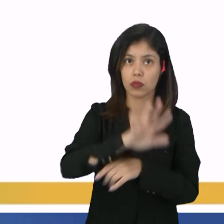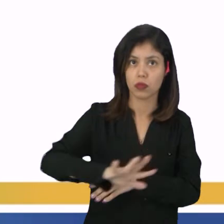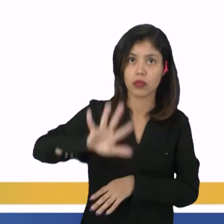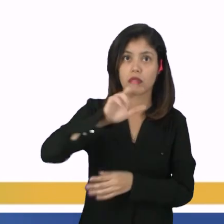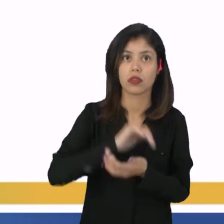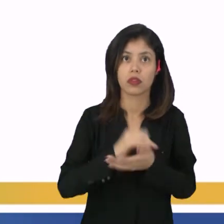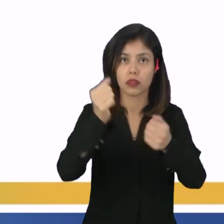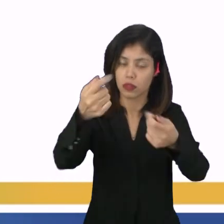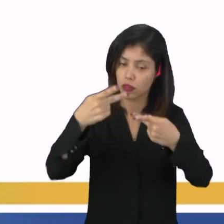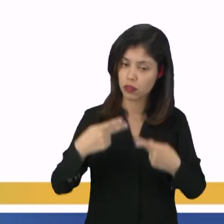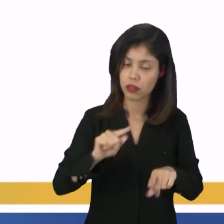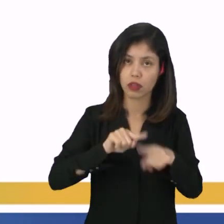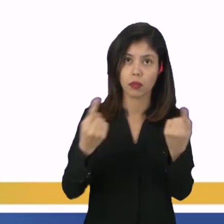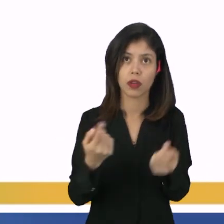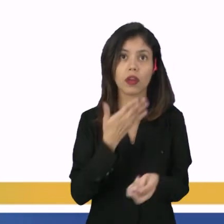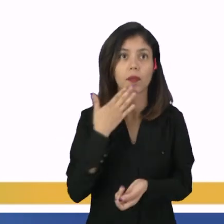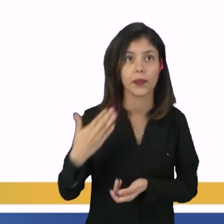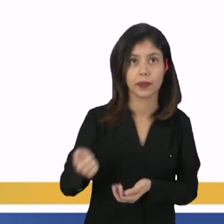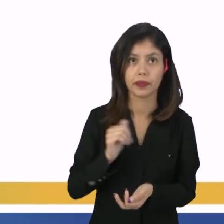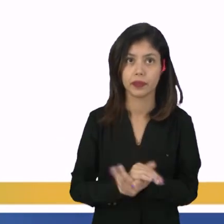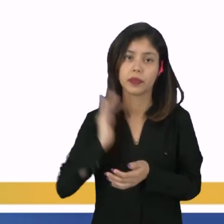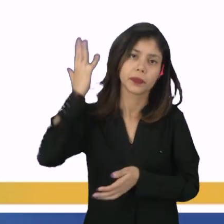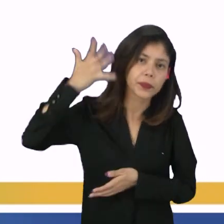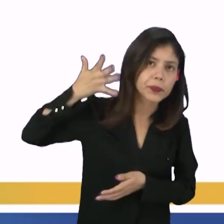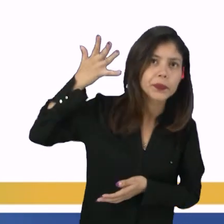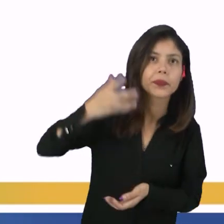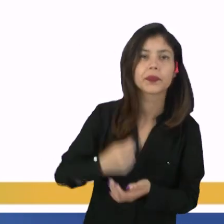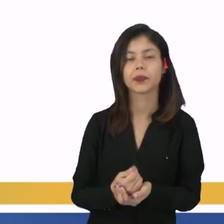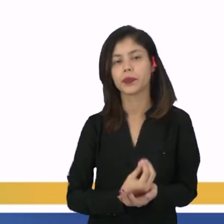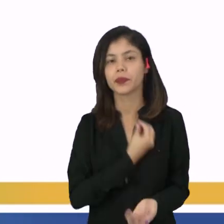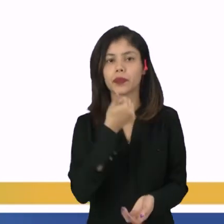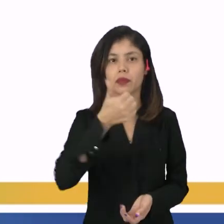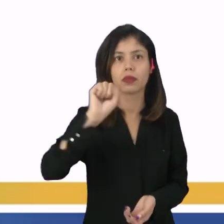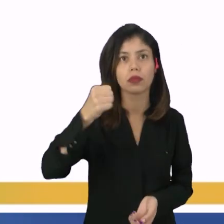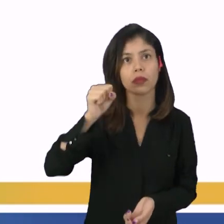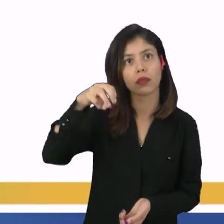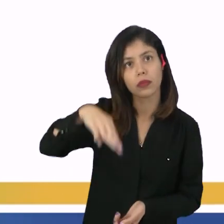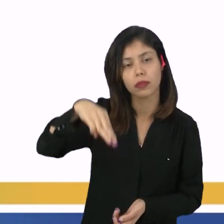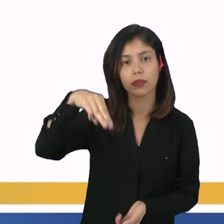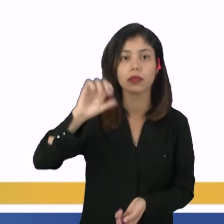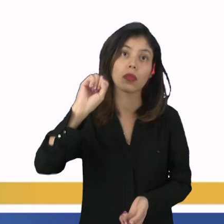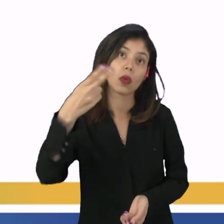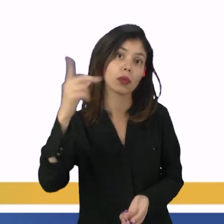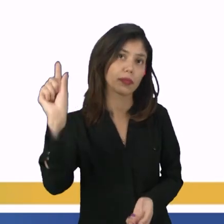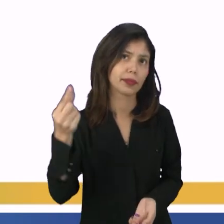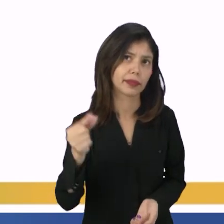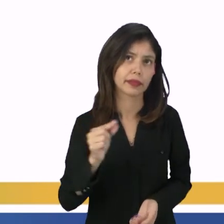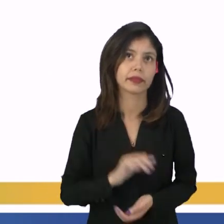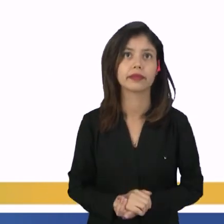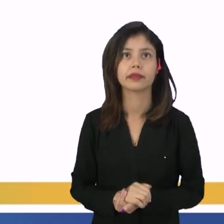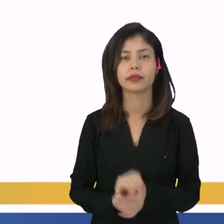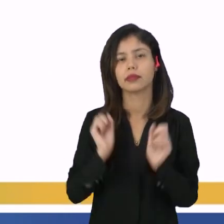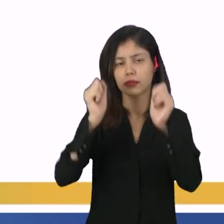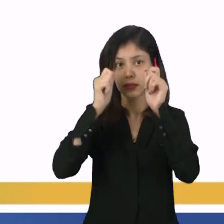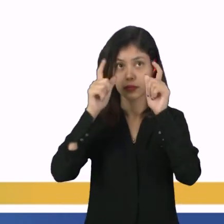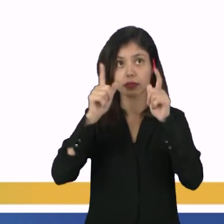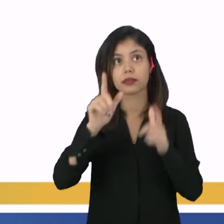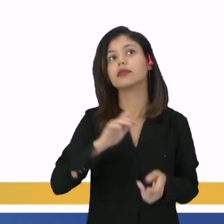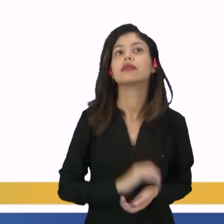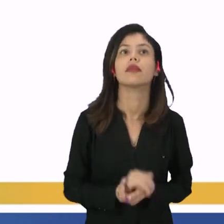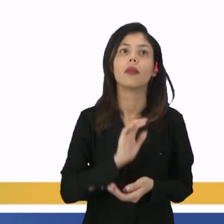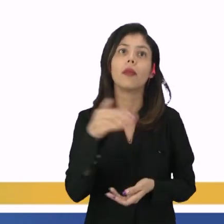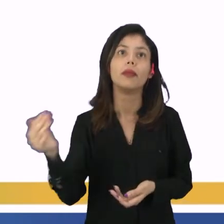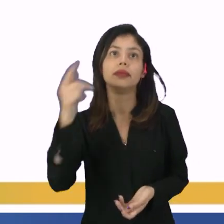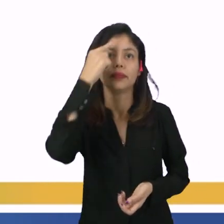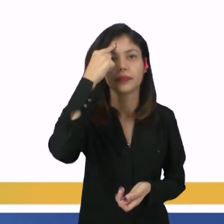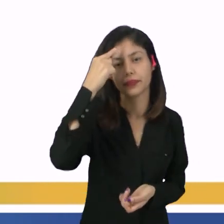são convidados a dar a melhor palestra de suas vidas em 18 minutos ou menos. Fique atento!